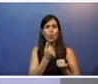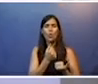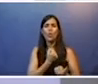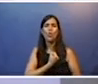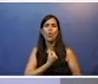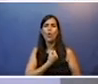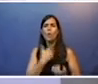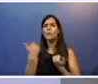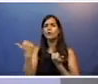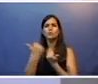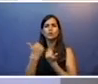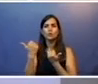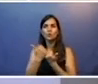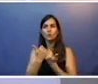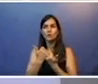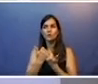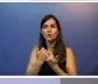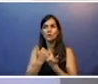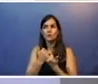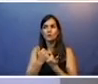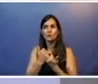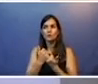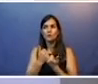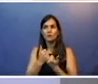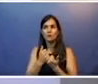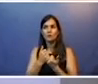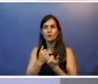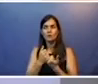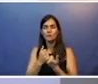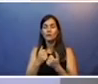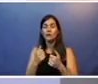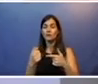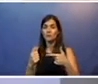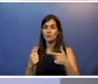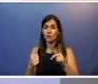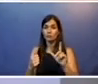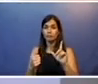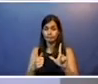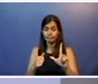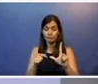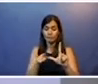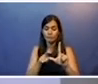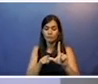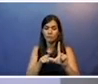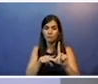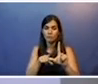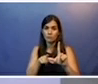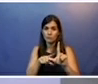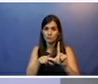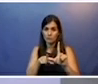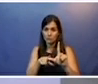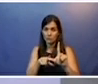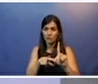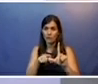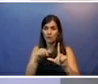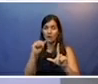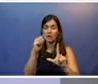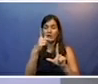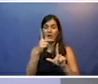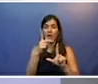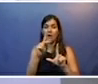O cosseno, ó, o cateto adjacente é o que está encostado com alfa e a hipotenusa é o